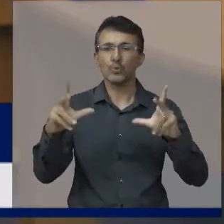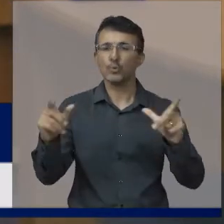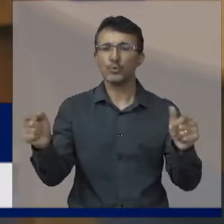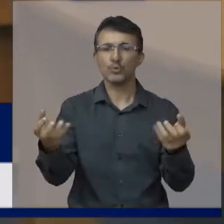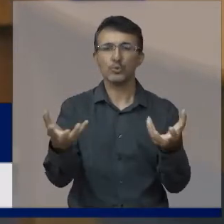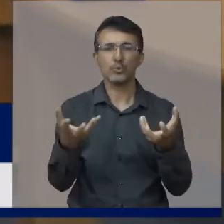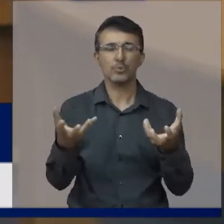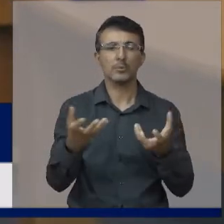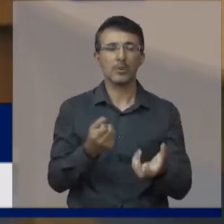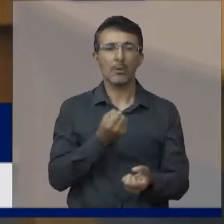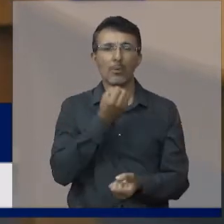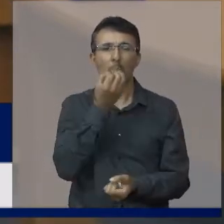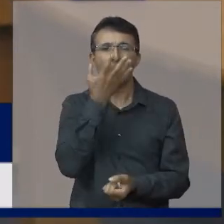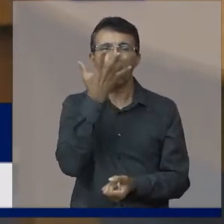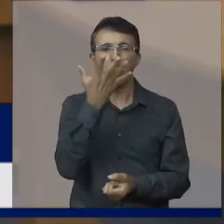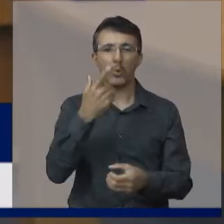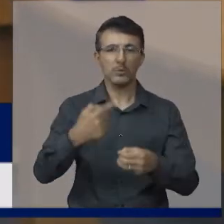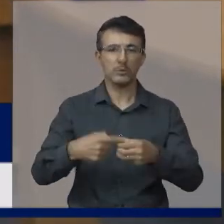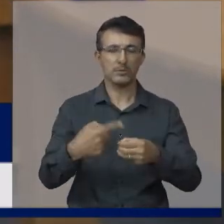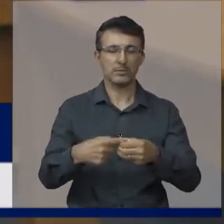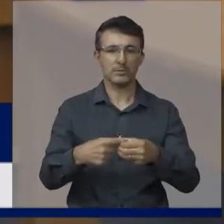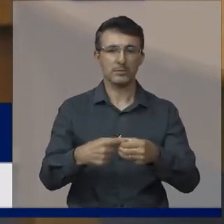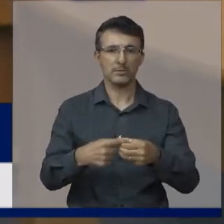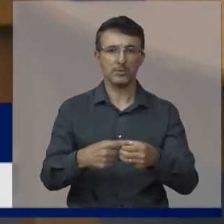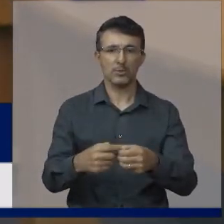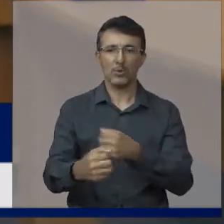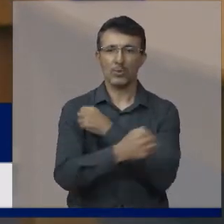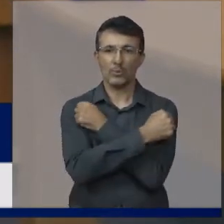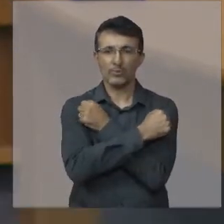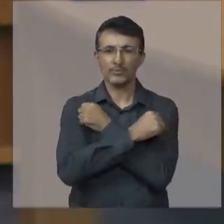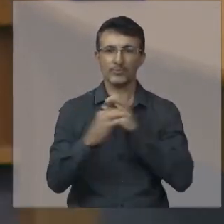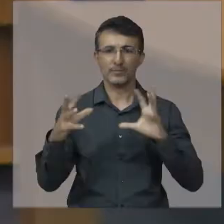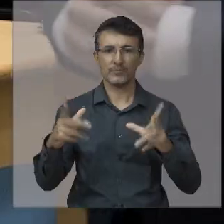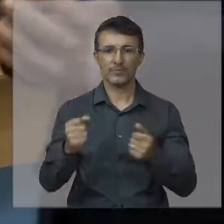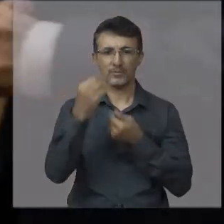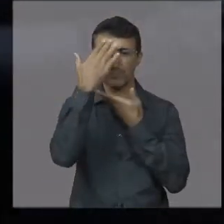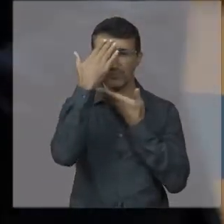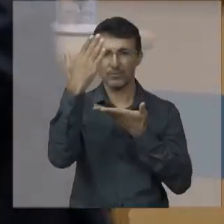cidade. Tá bom, gente? Um abraço a todos e muito obrigado.